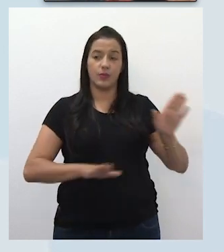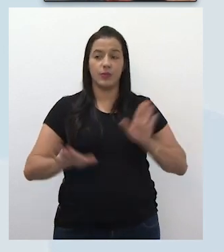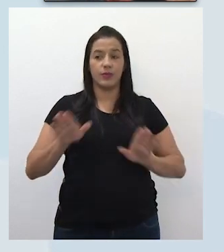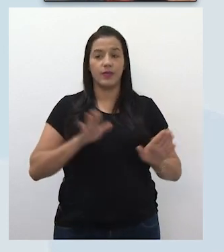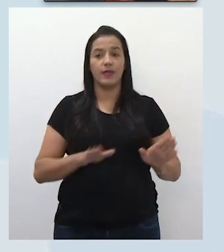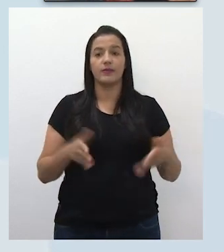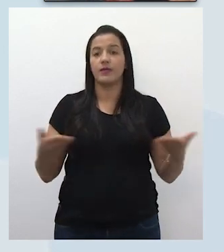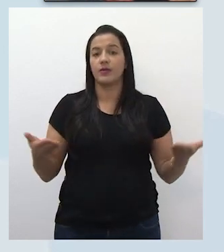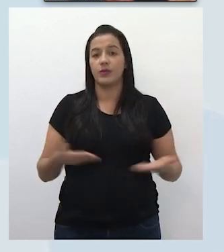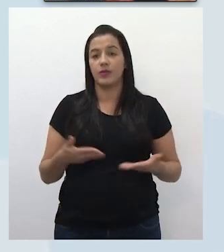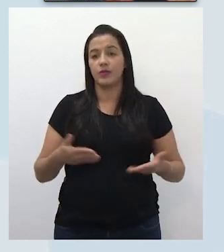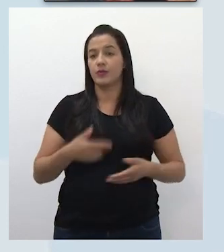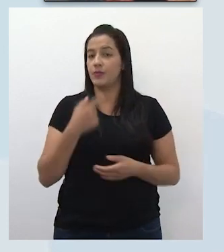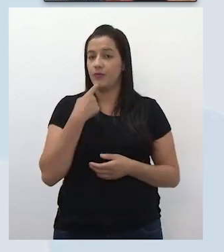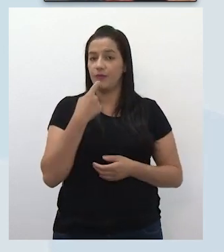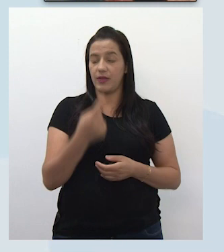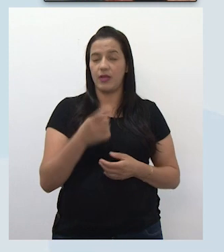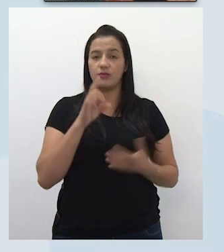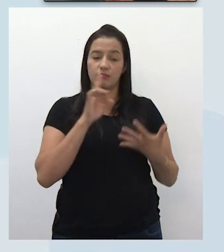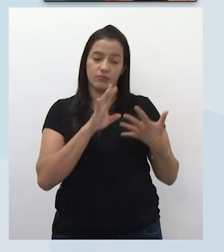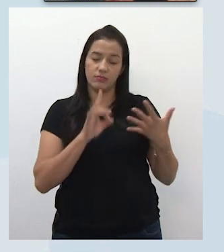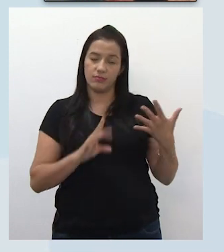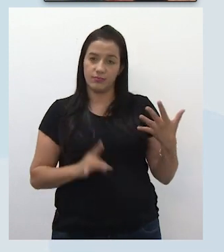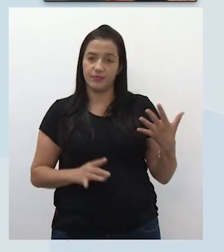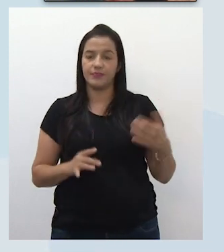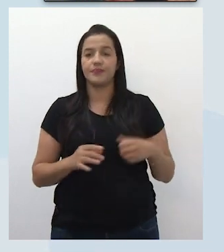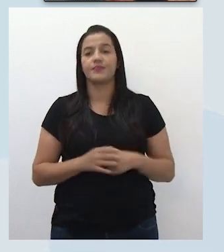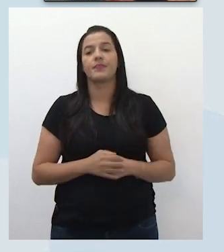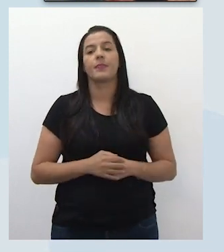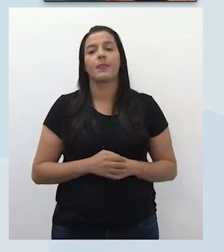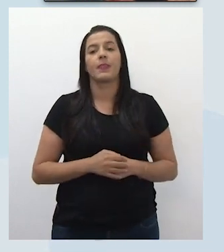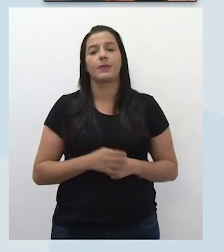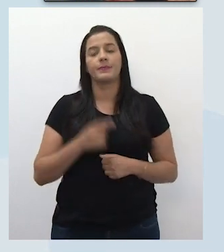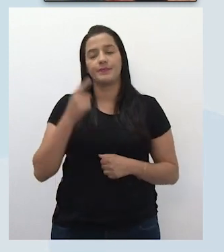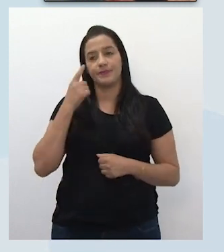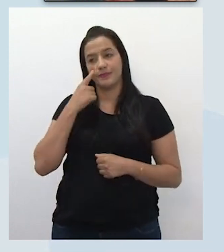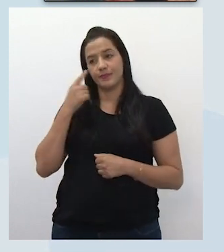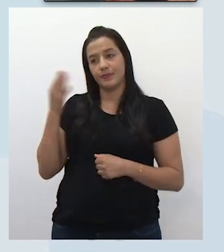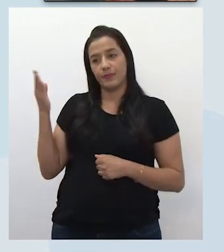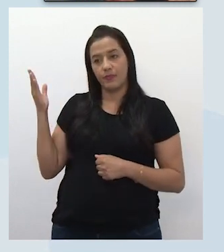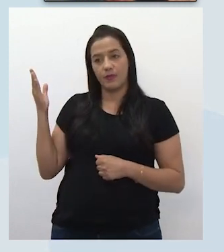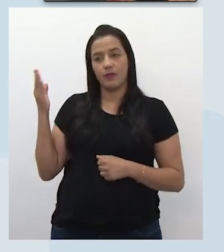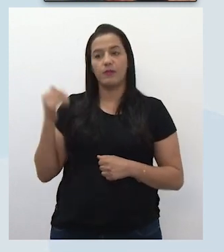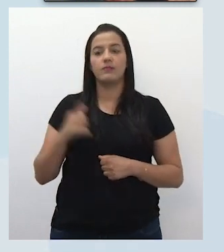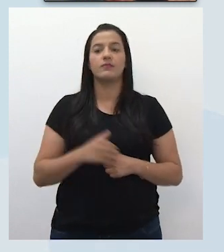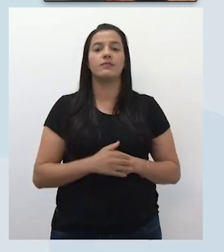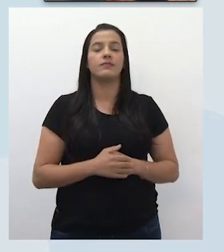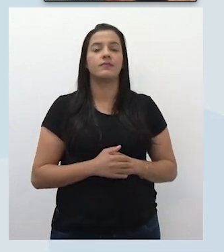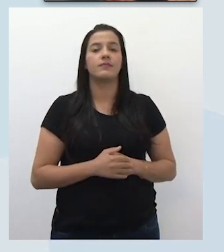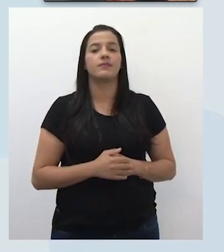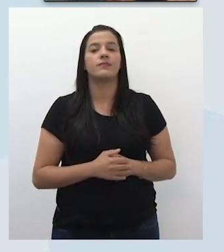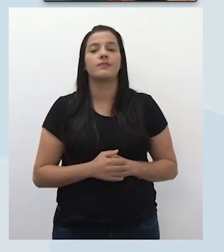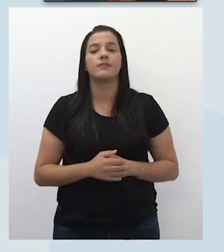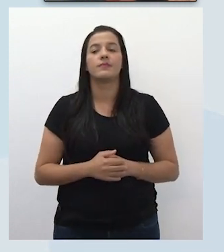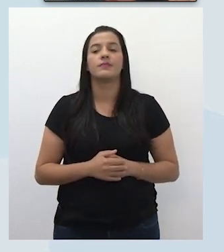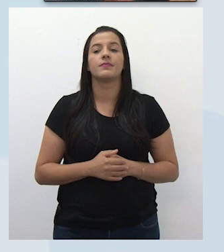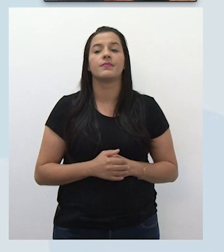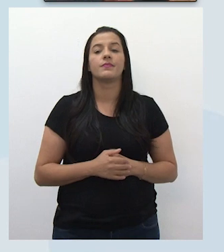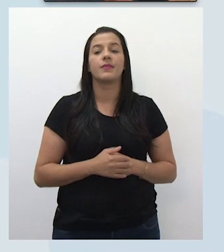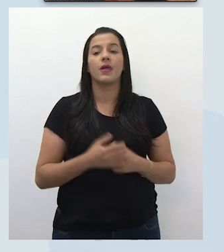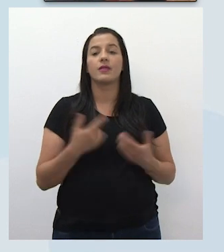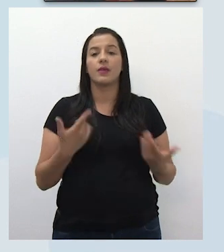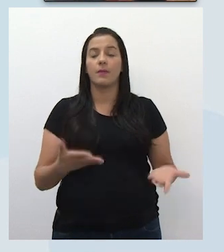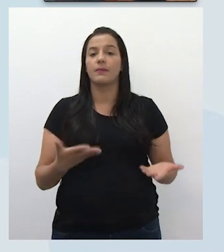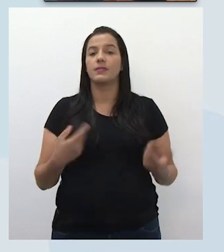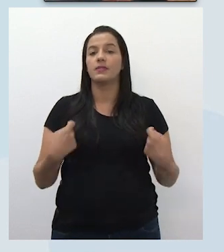falar um pouquinho sobre cada um deles, né? O primeiro cuidado que a gente tem que ter é, de fato, com o nosso